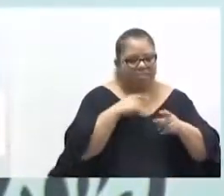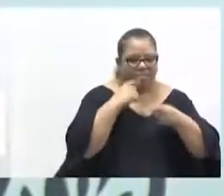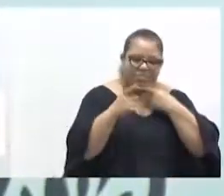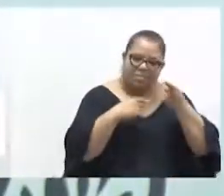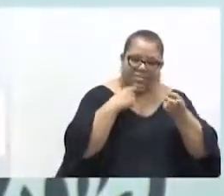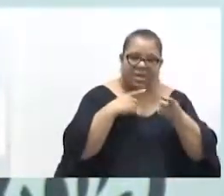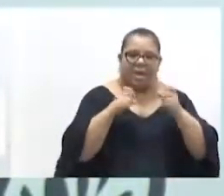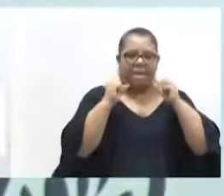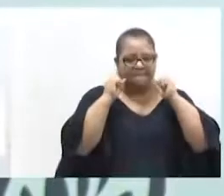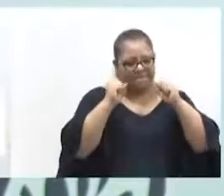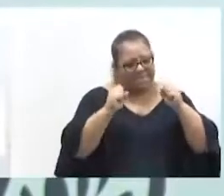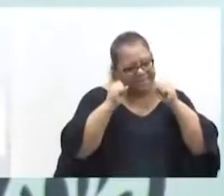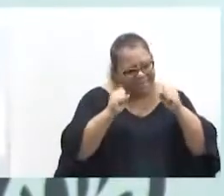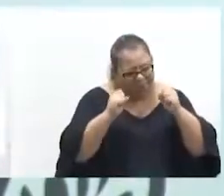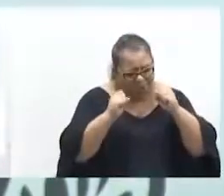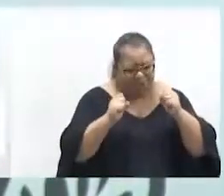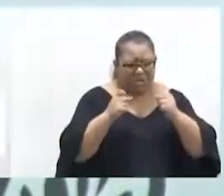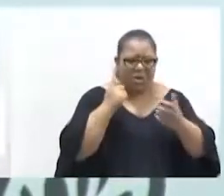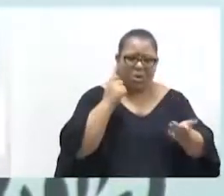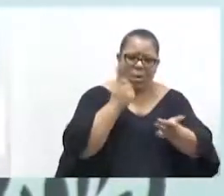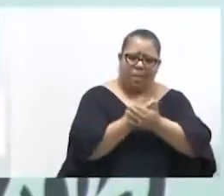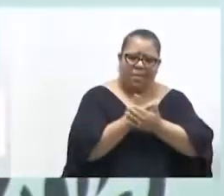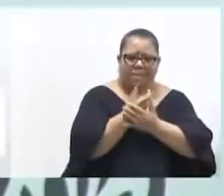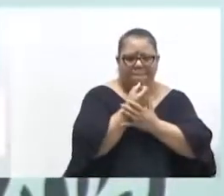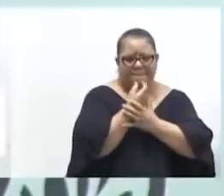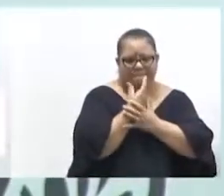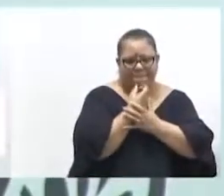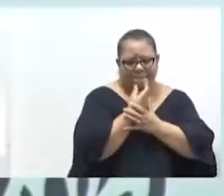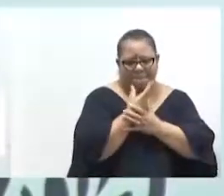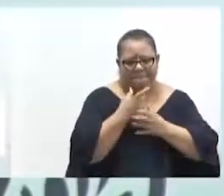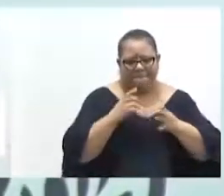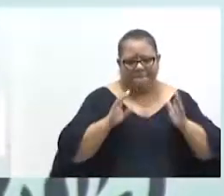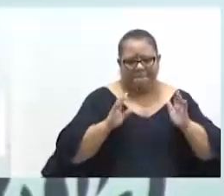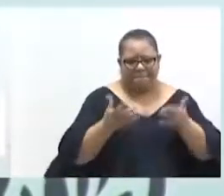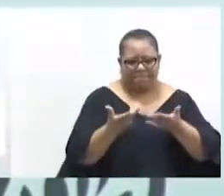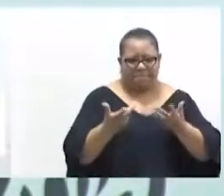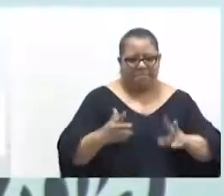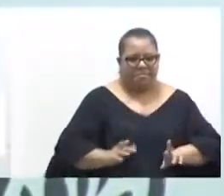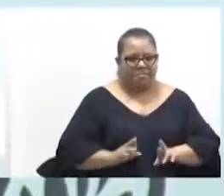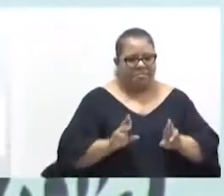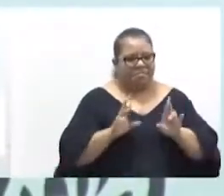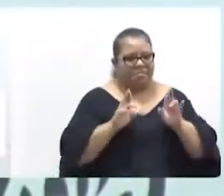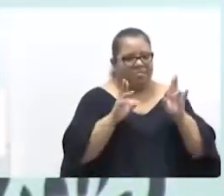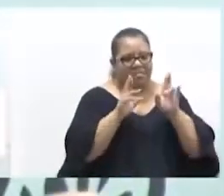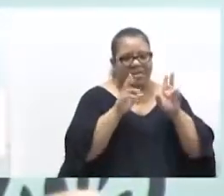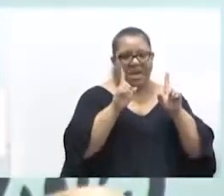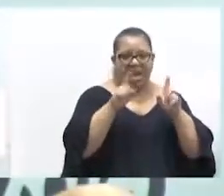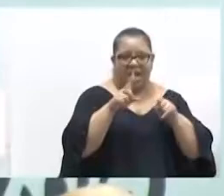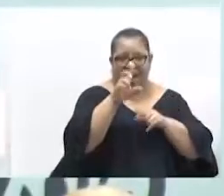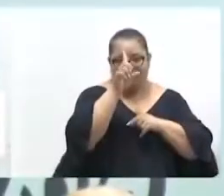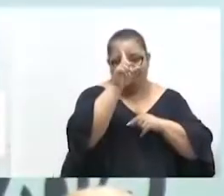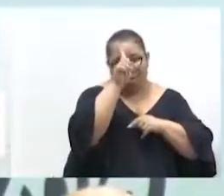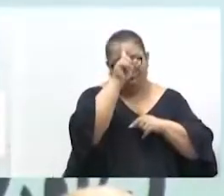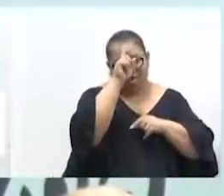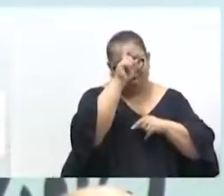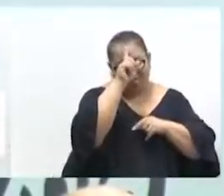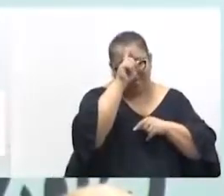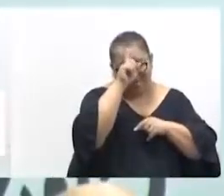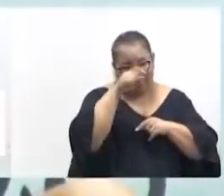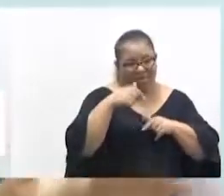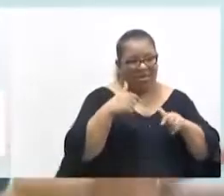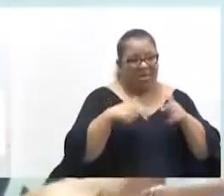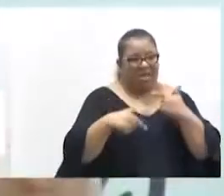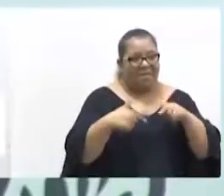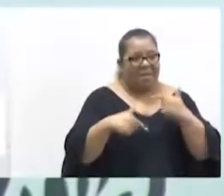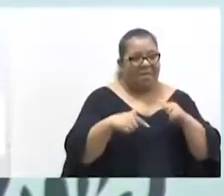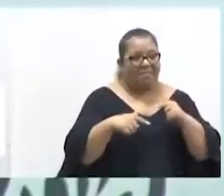poder fazer compra de medicamentos específicos de acordo com o perfil daquele hospital, de acordo com o perfil daquele serviço.